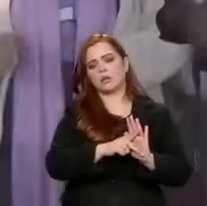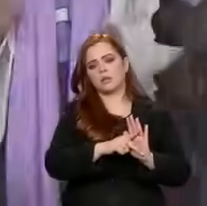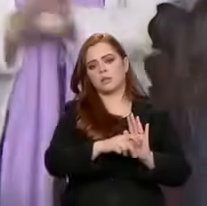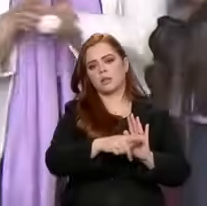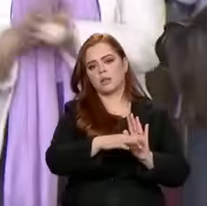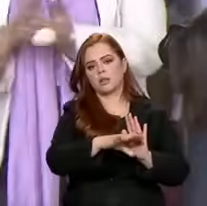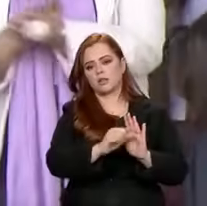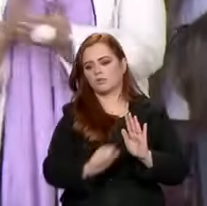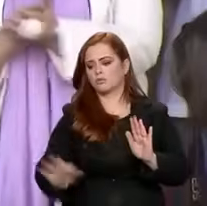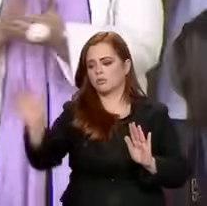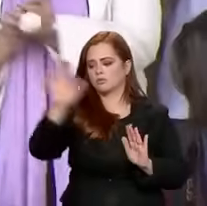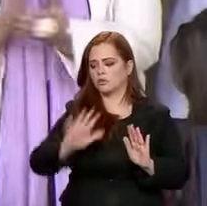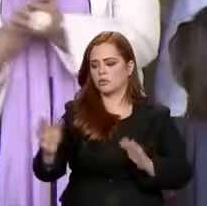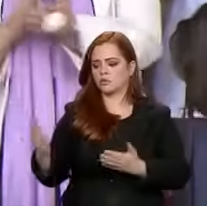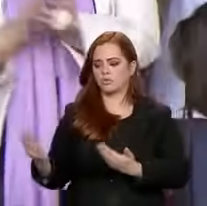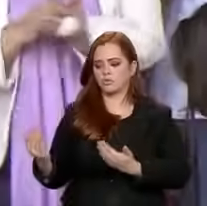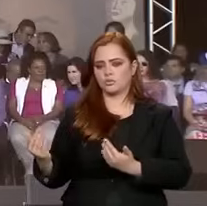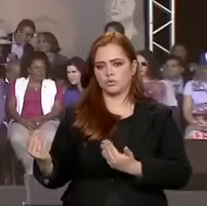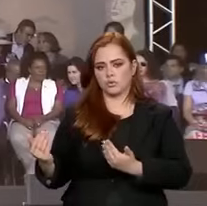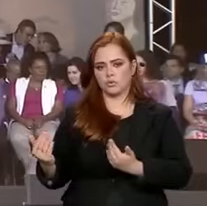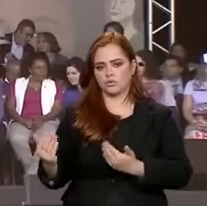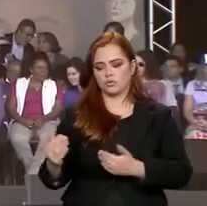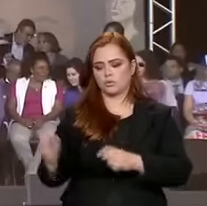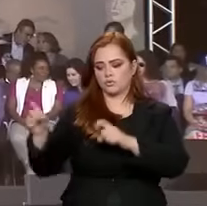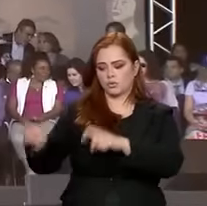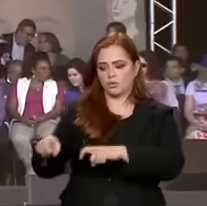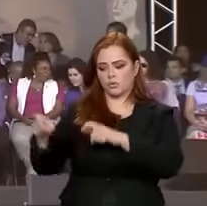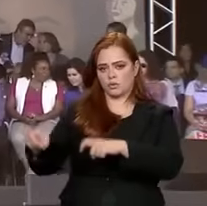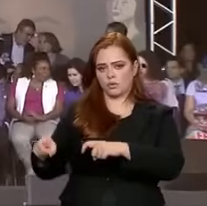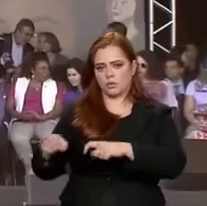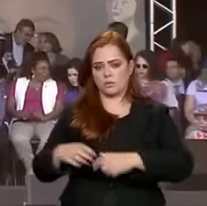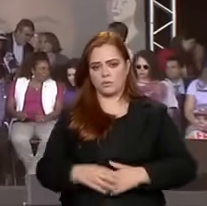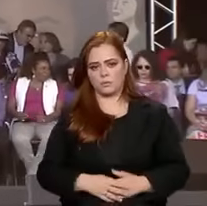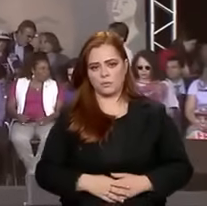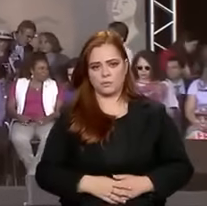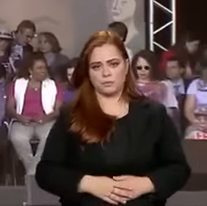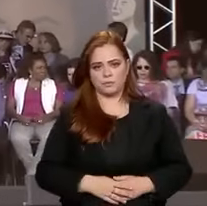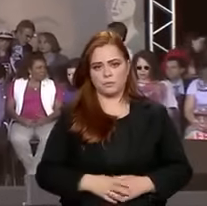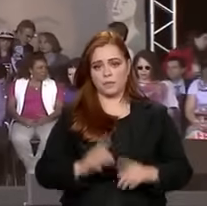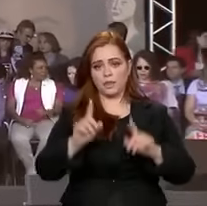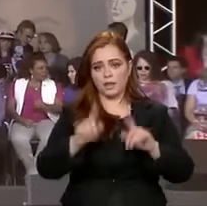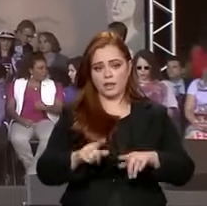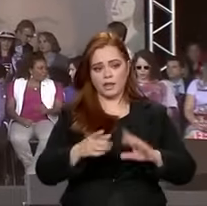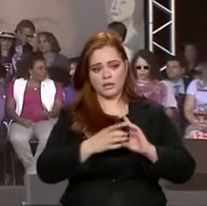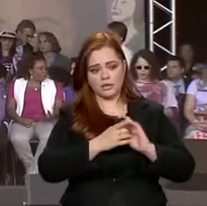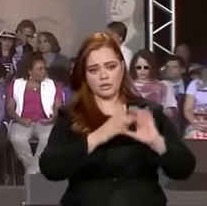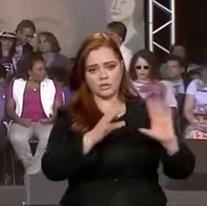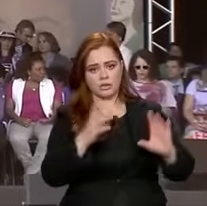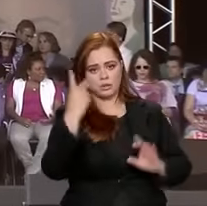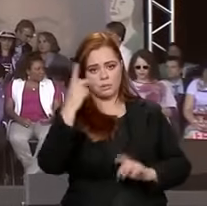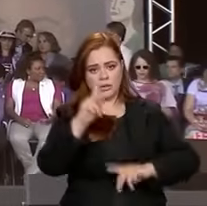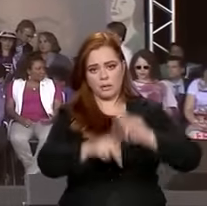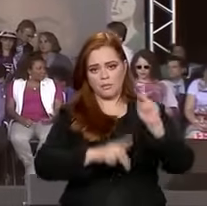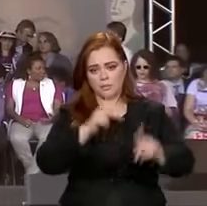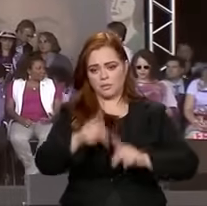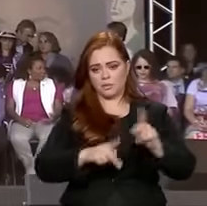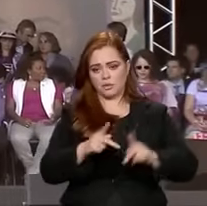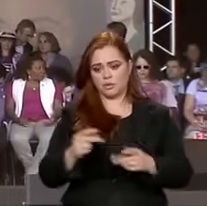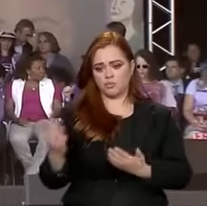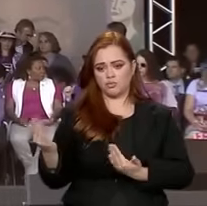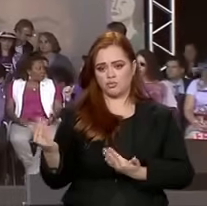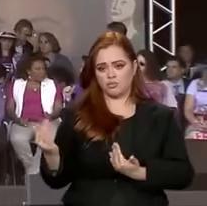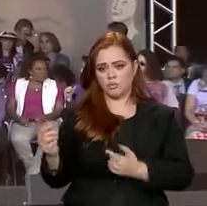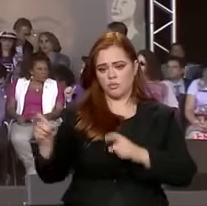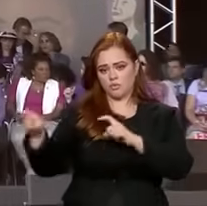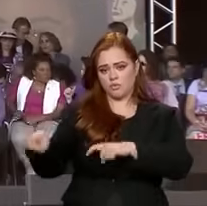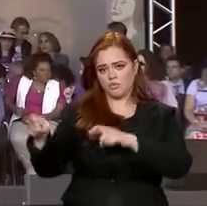Rural o Plano Nacional de juventude sucessão Rural é destinado a população jovem Rural da